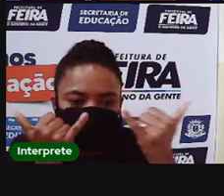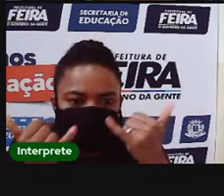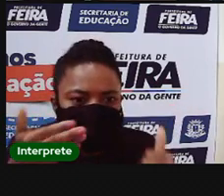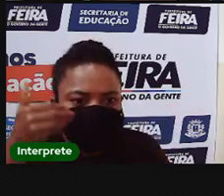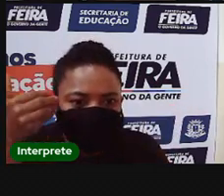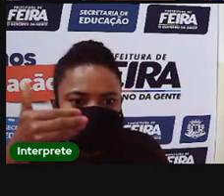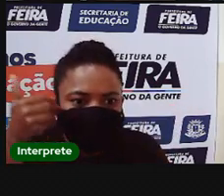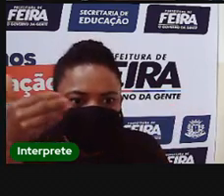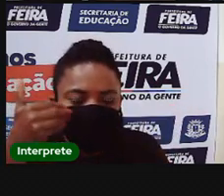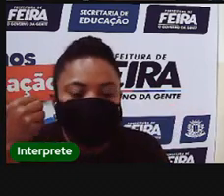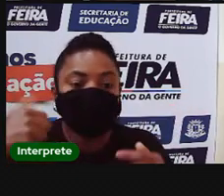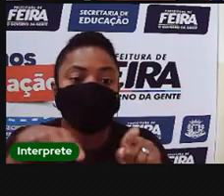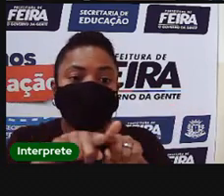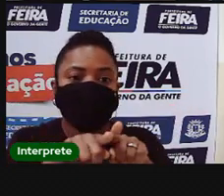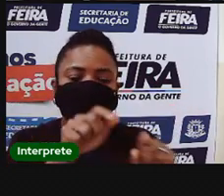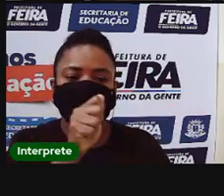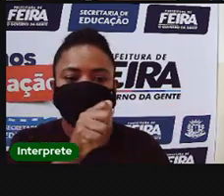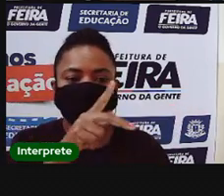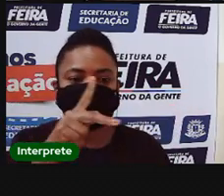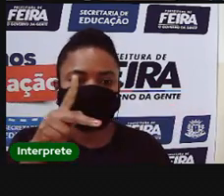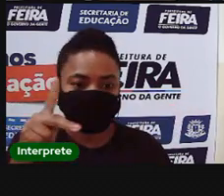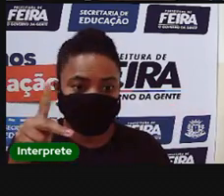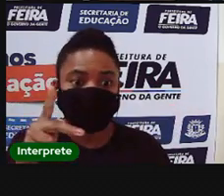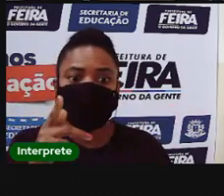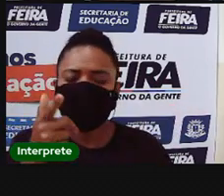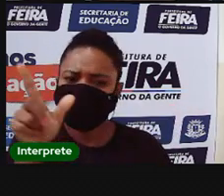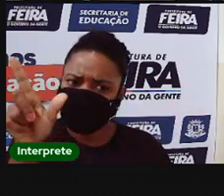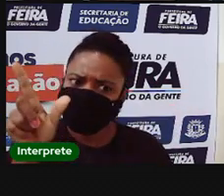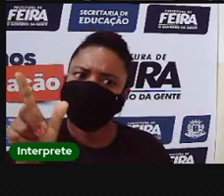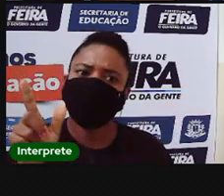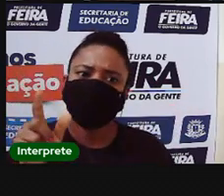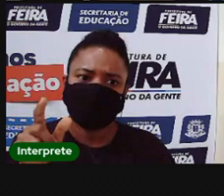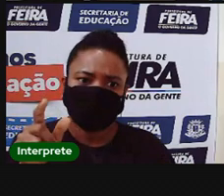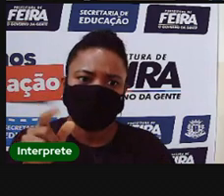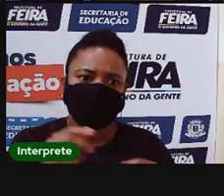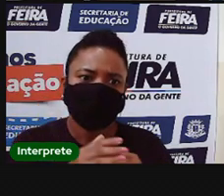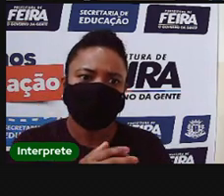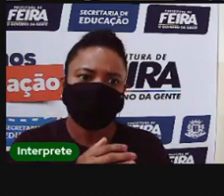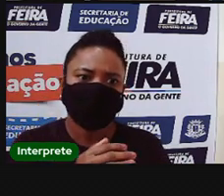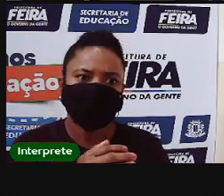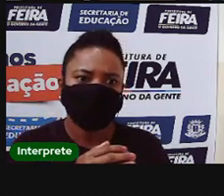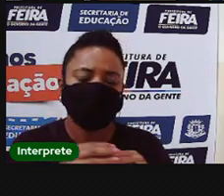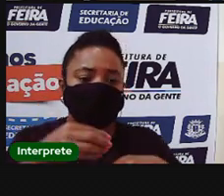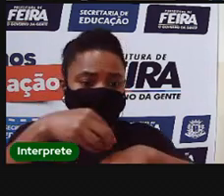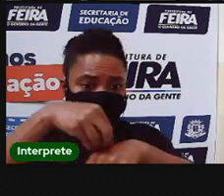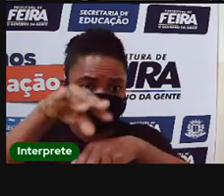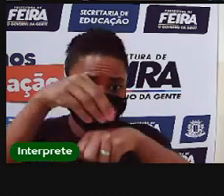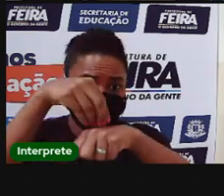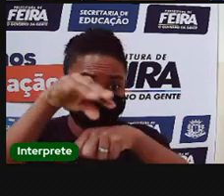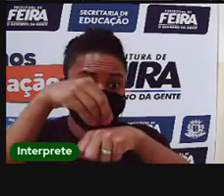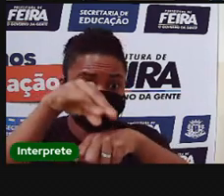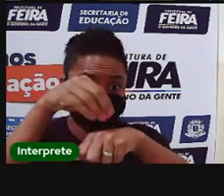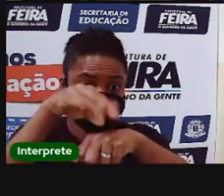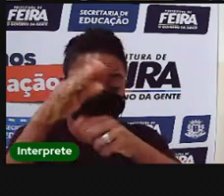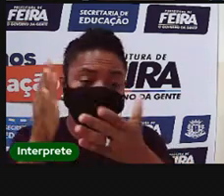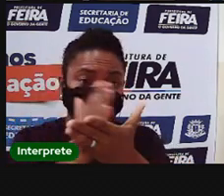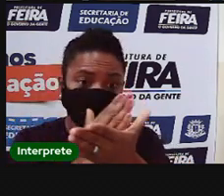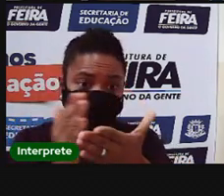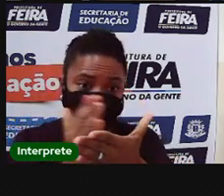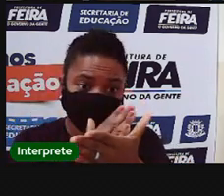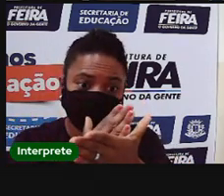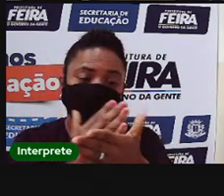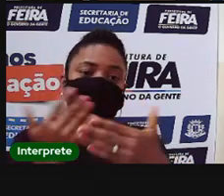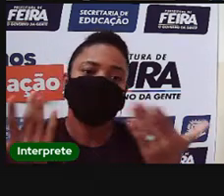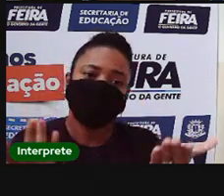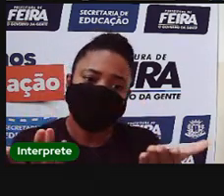vocês criarem, desenvolverem outras coisas, tem alguns, eu vou até passar para vocês, que é, por exemplo, para criar alguns